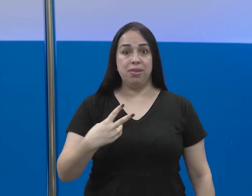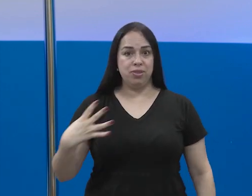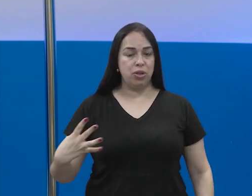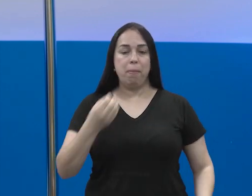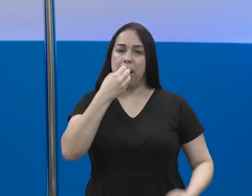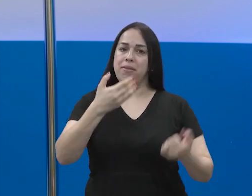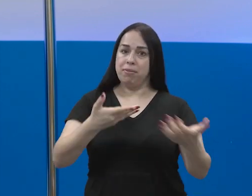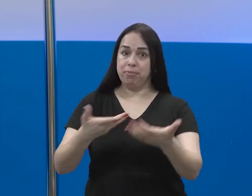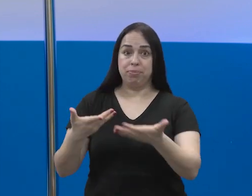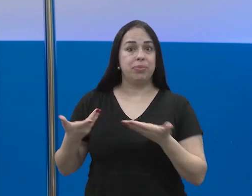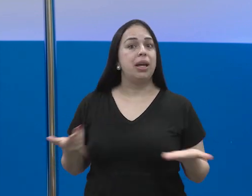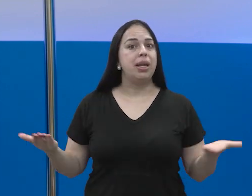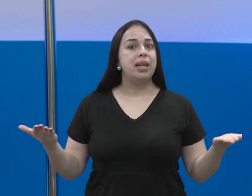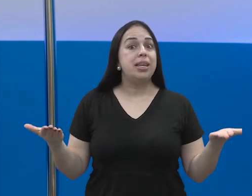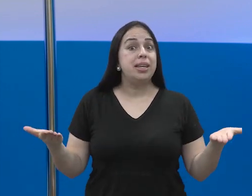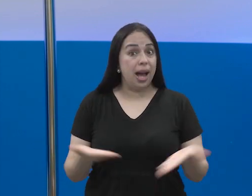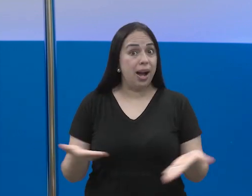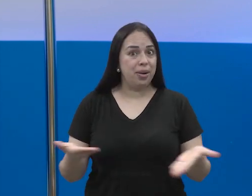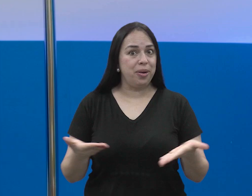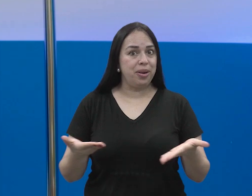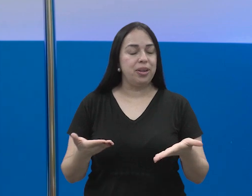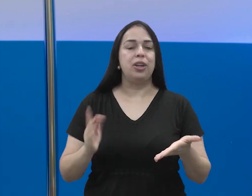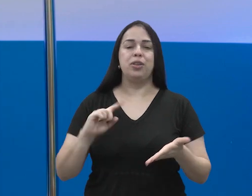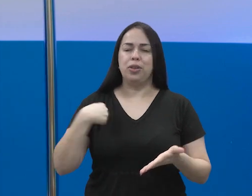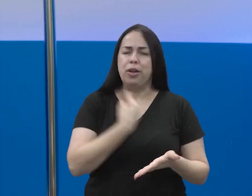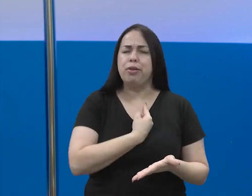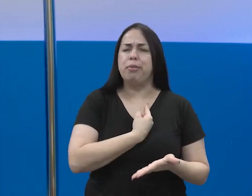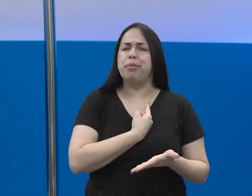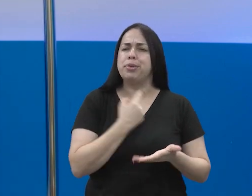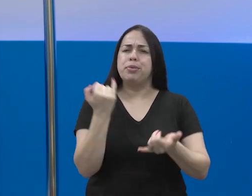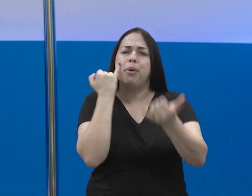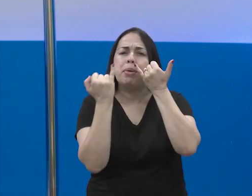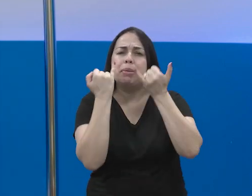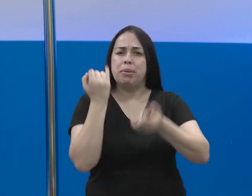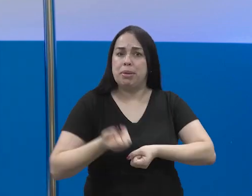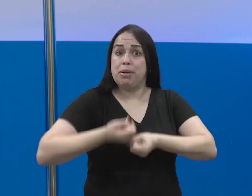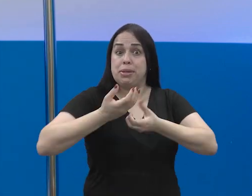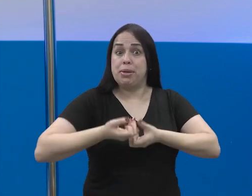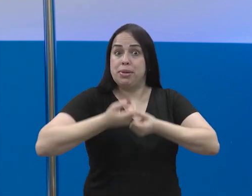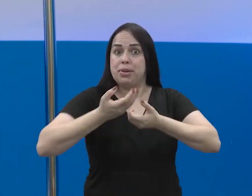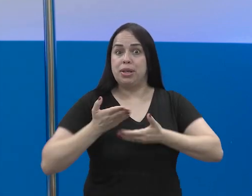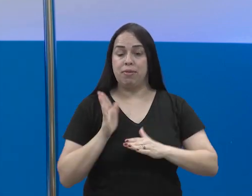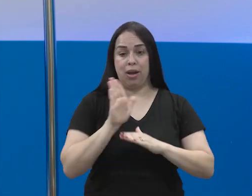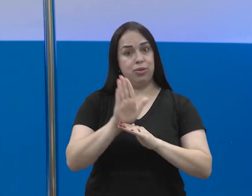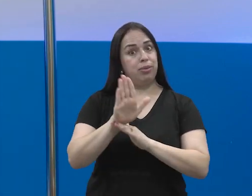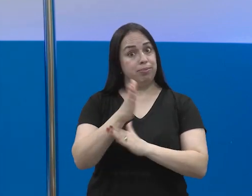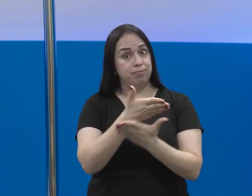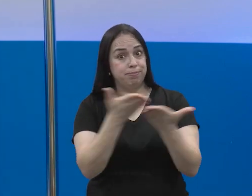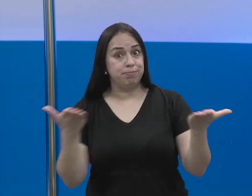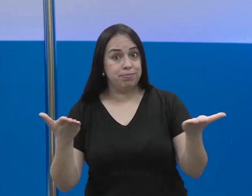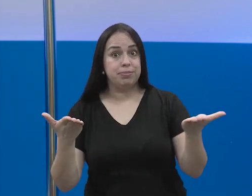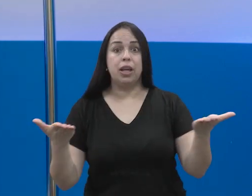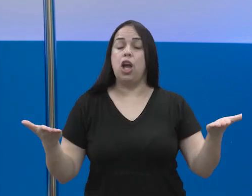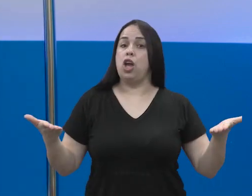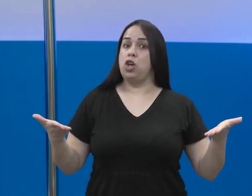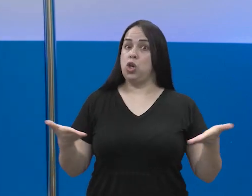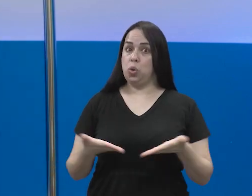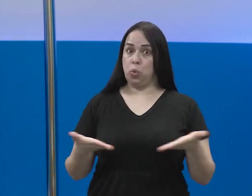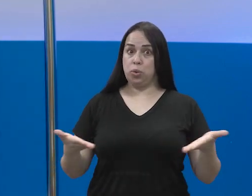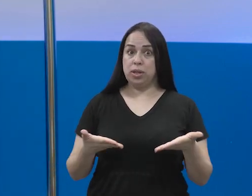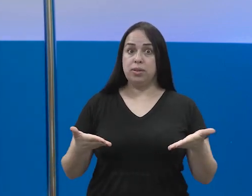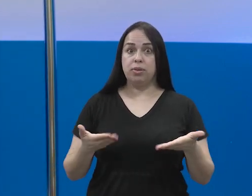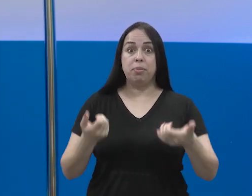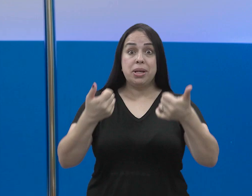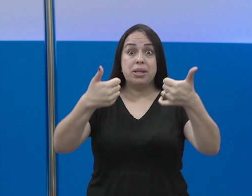Seja bem-vindo. A partir de agora, seguimos juntos com informação e prestação de serviço. E nesta